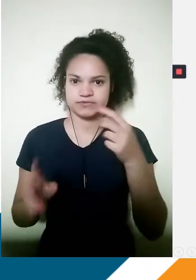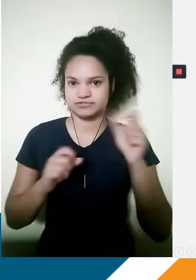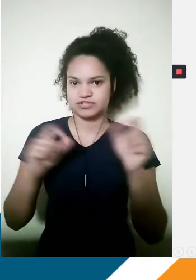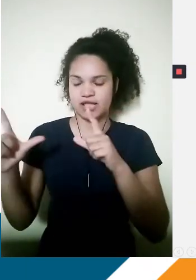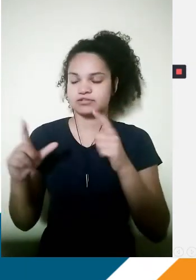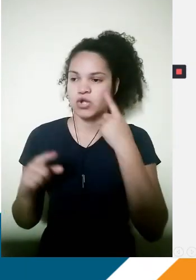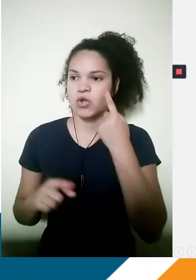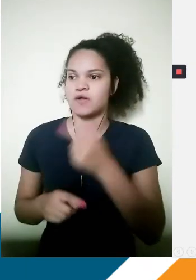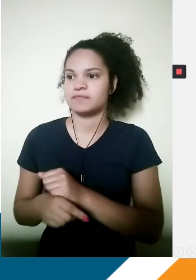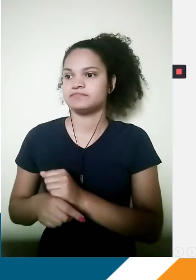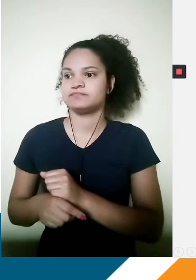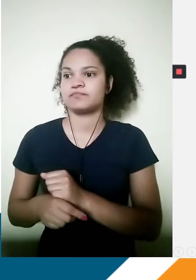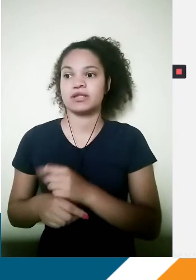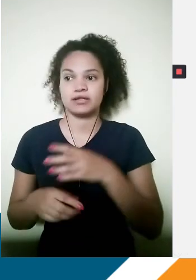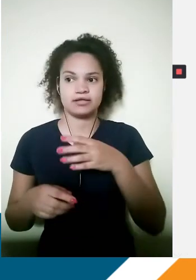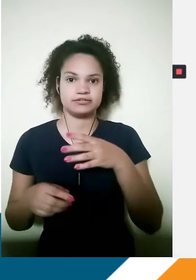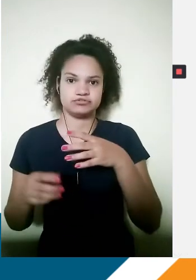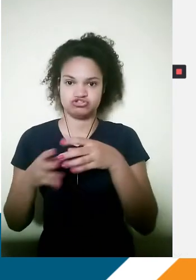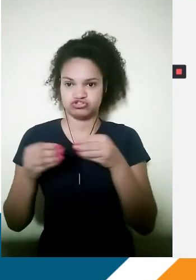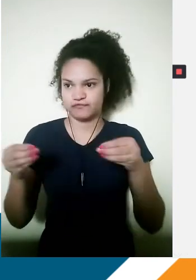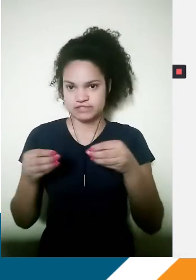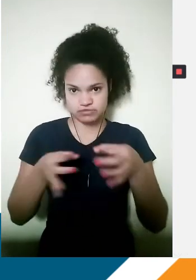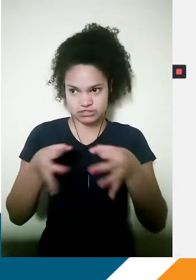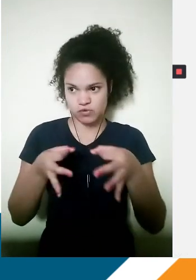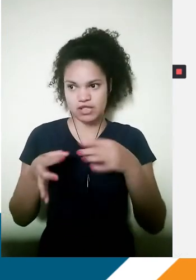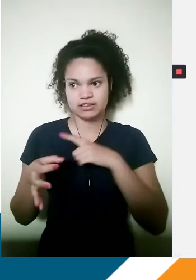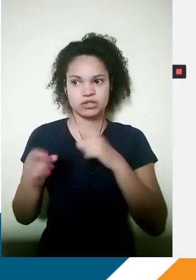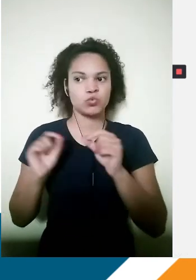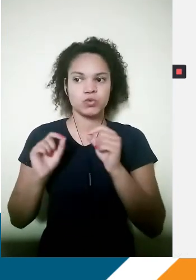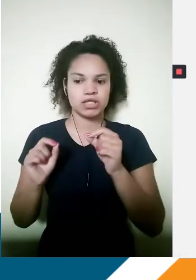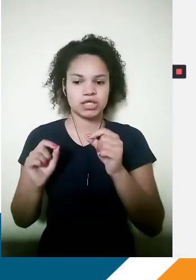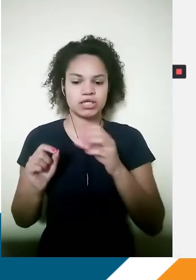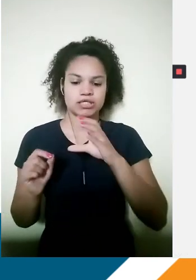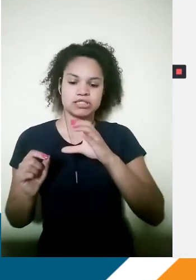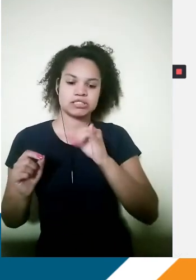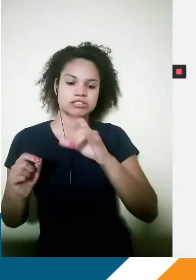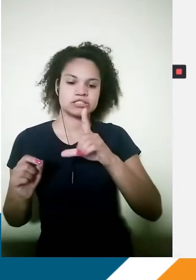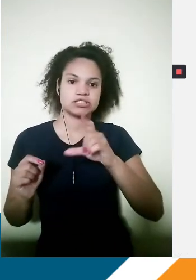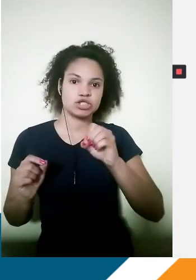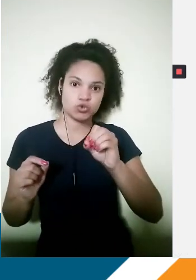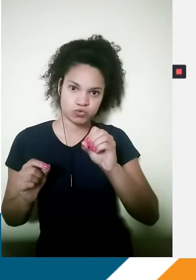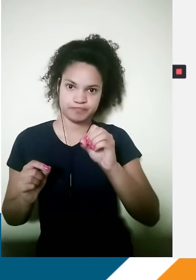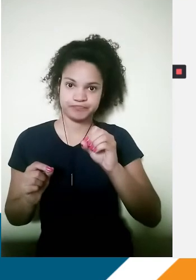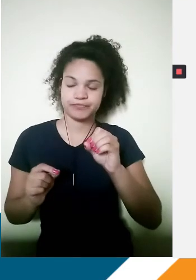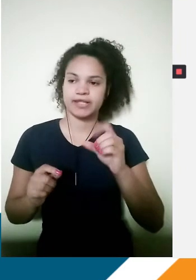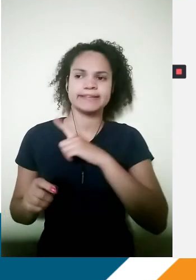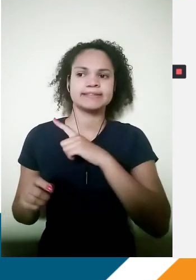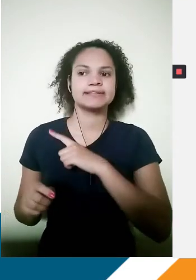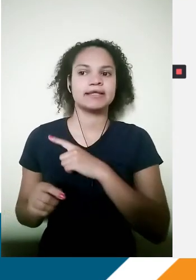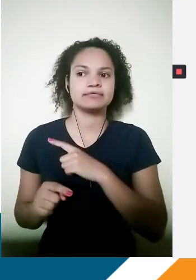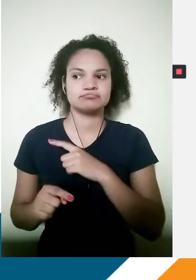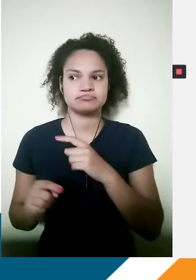divisão celular está contida num chamado ciclo celular. No início do slide nós estamos